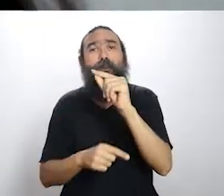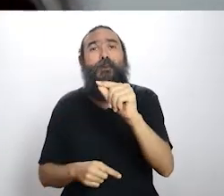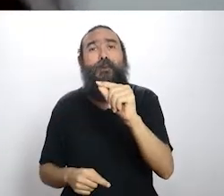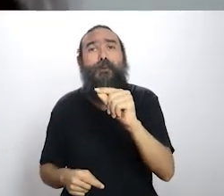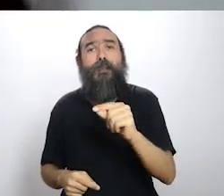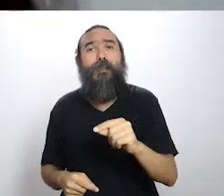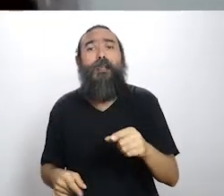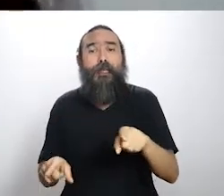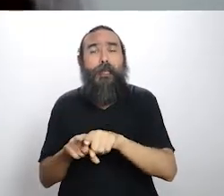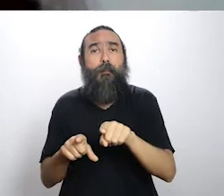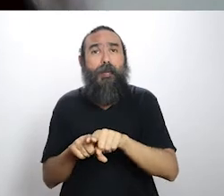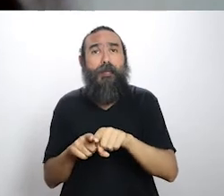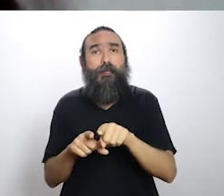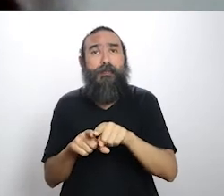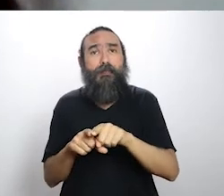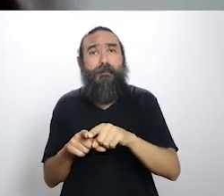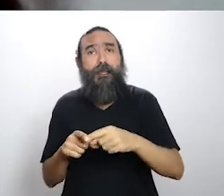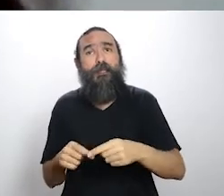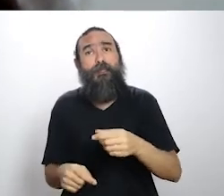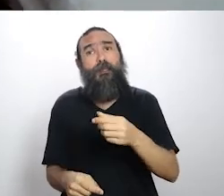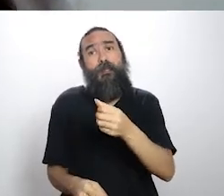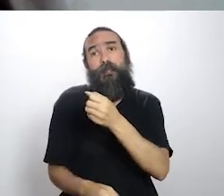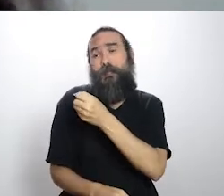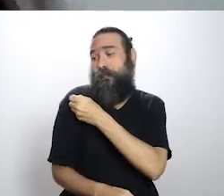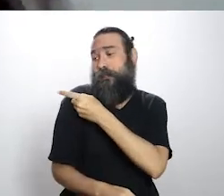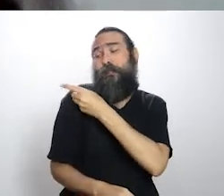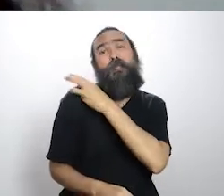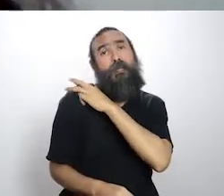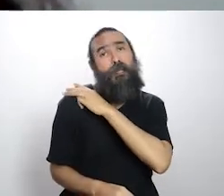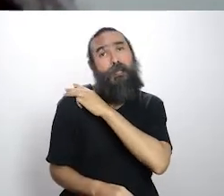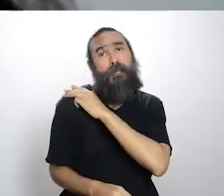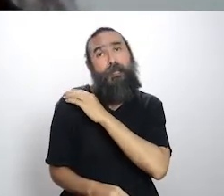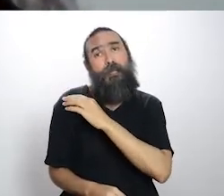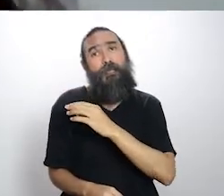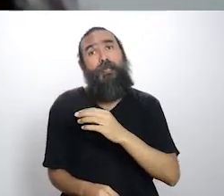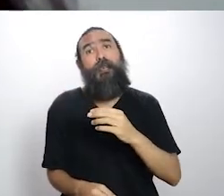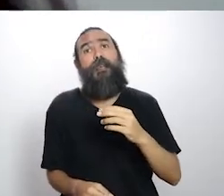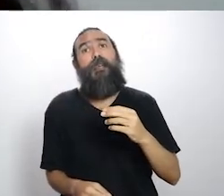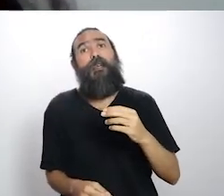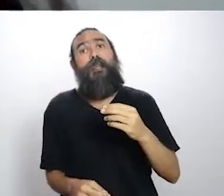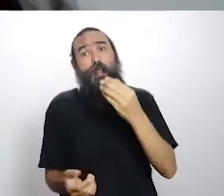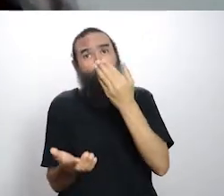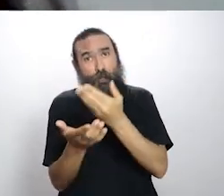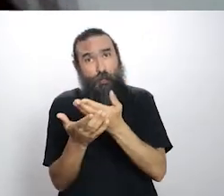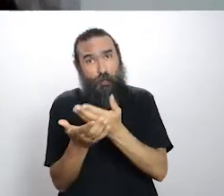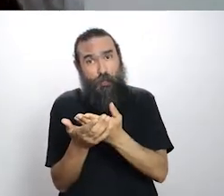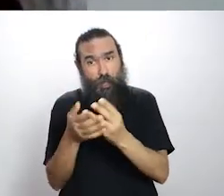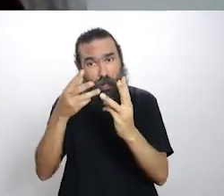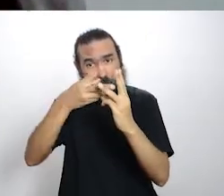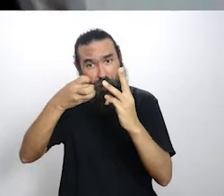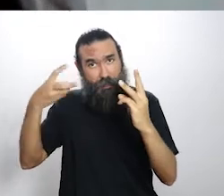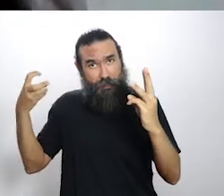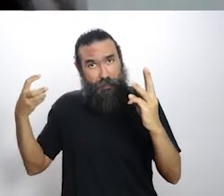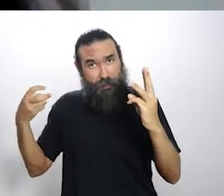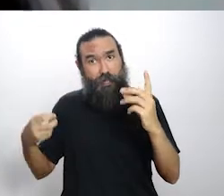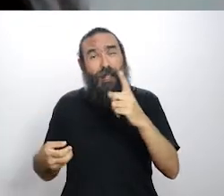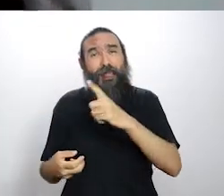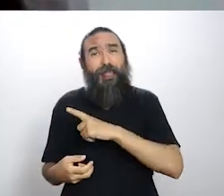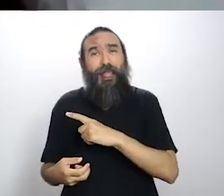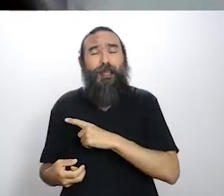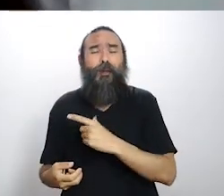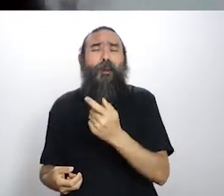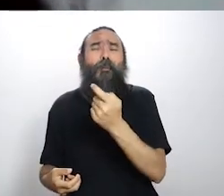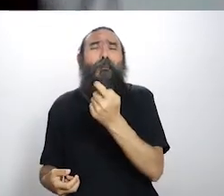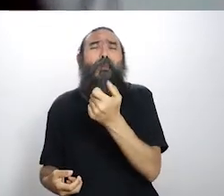desafio, que é a questão do ensino médio. Hoje, o ensino médio, nas escolas indígenas, tem um